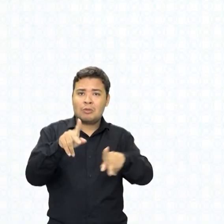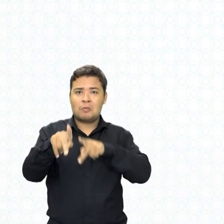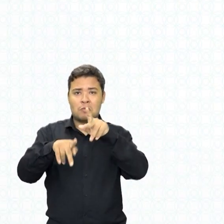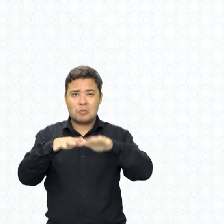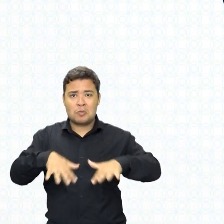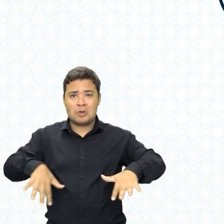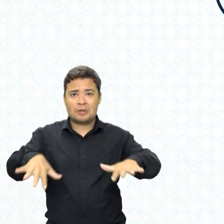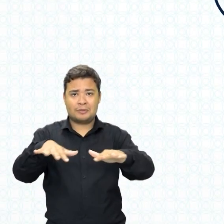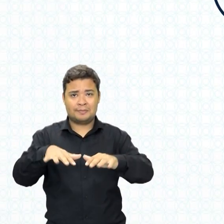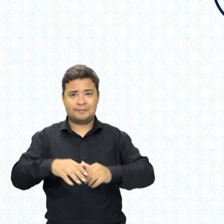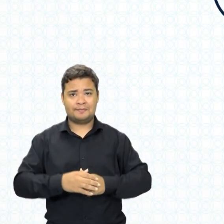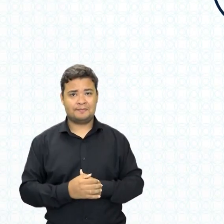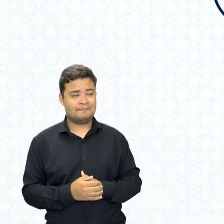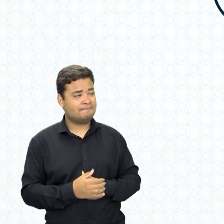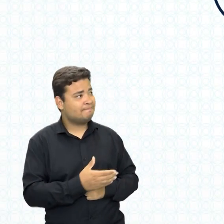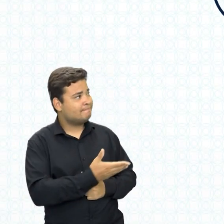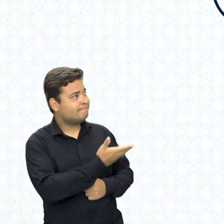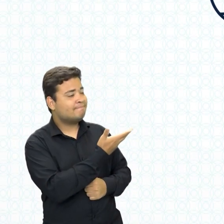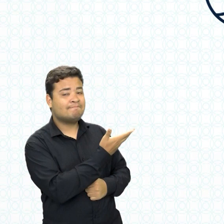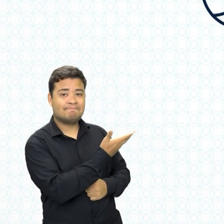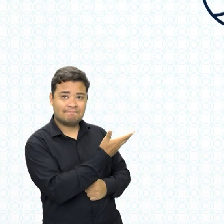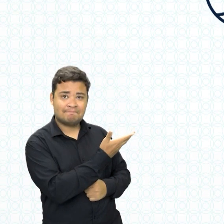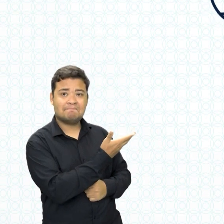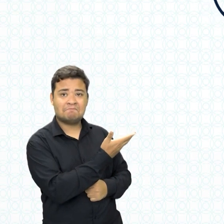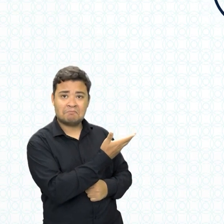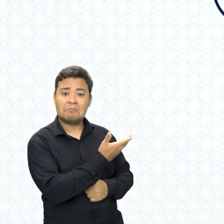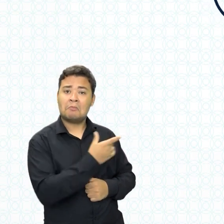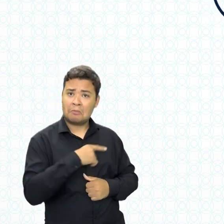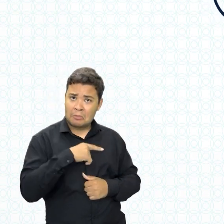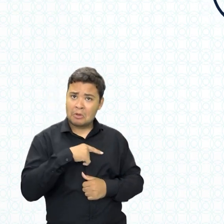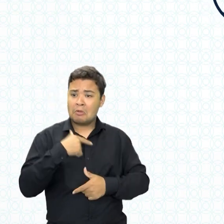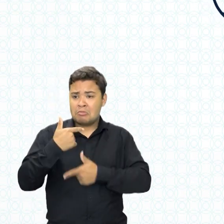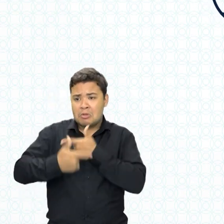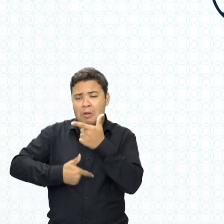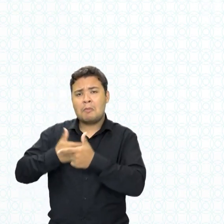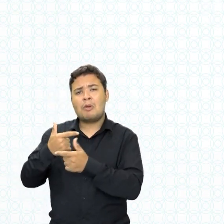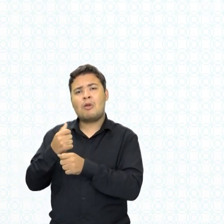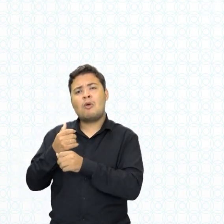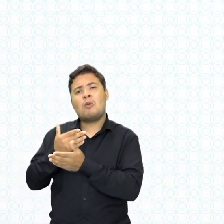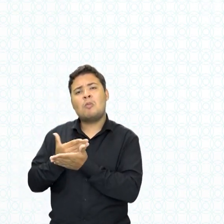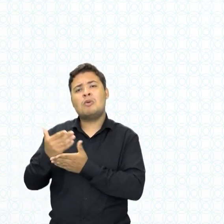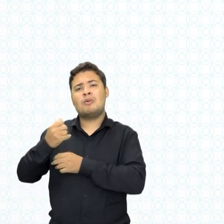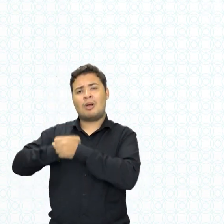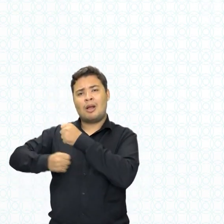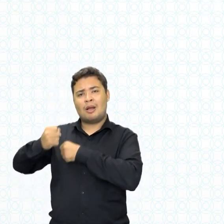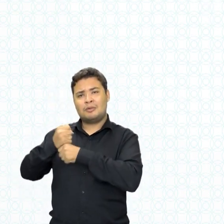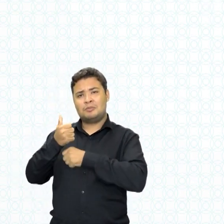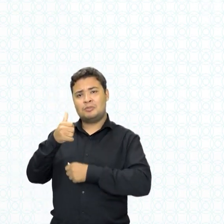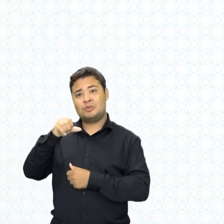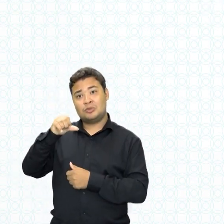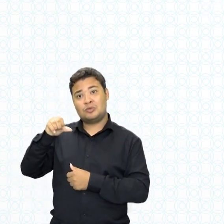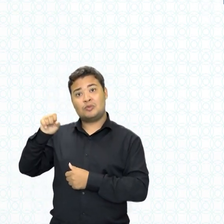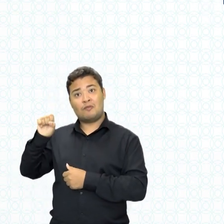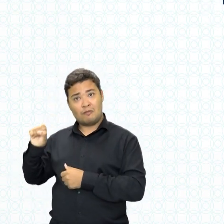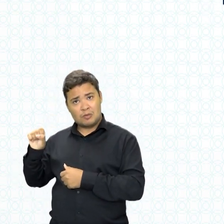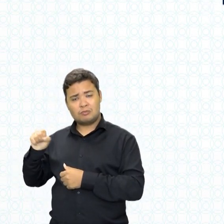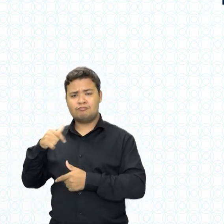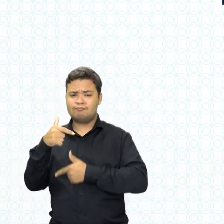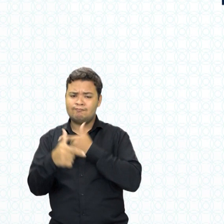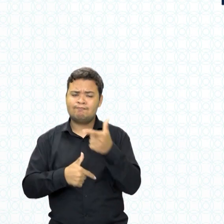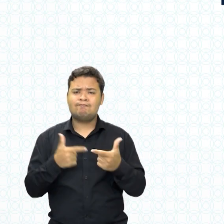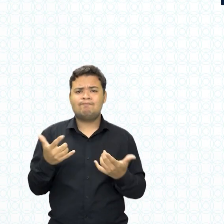população. A Fundação de Apoio ao Hospital das Clínicas, Fundac, desenvolve desde 1998 um trabalho